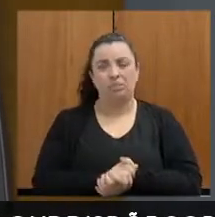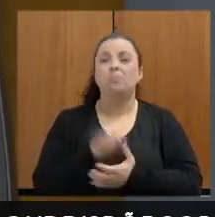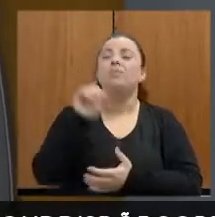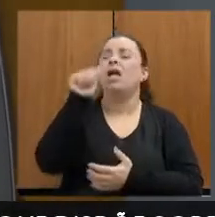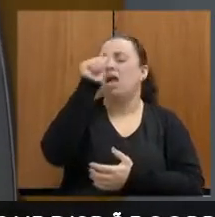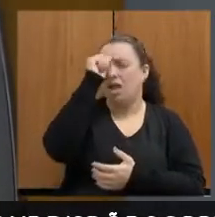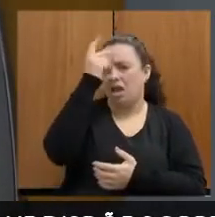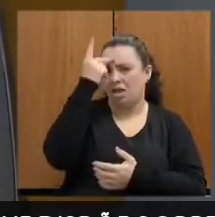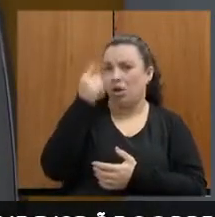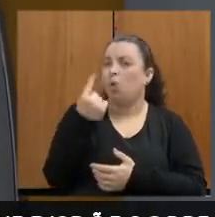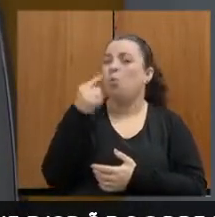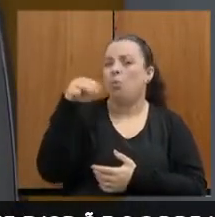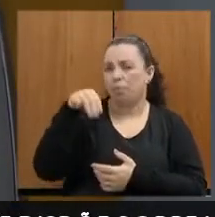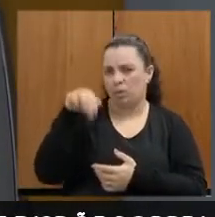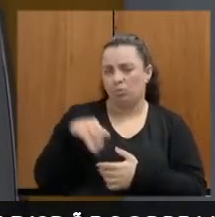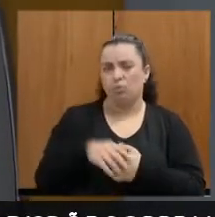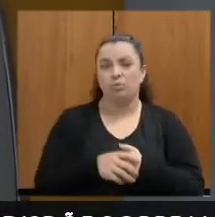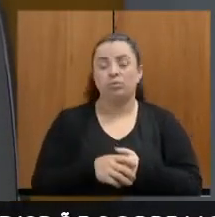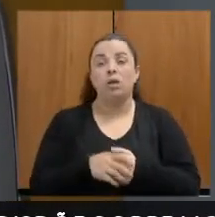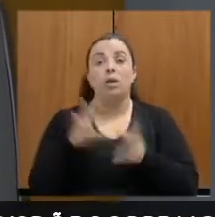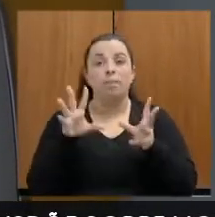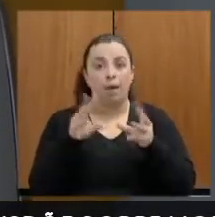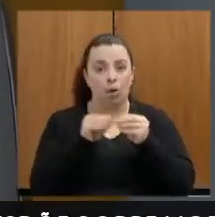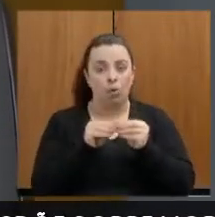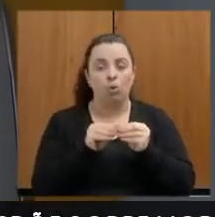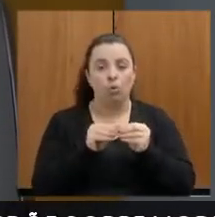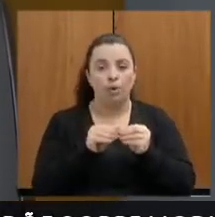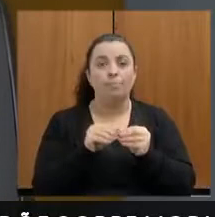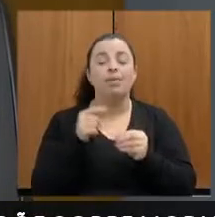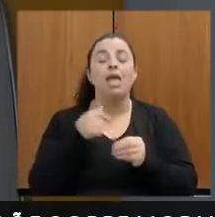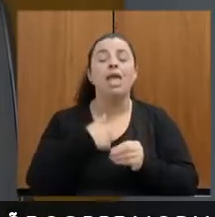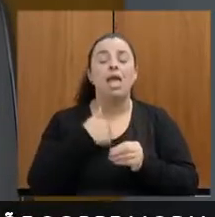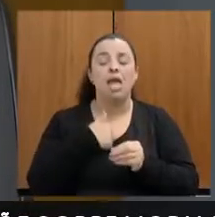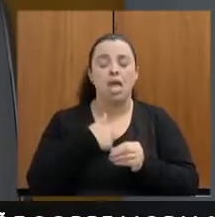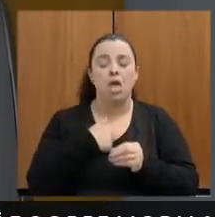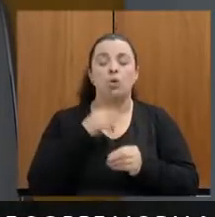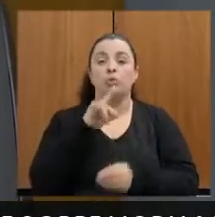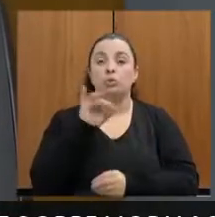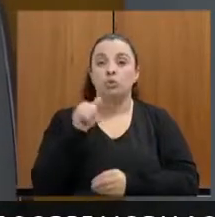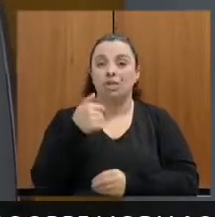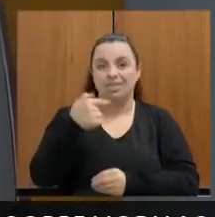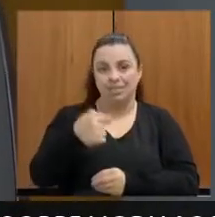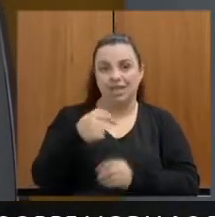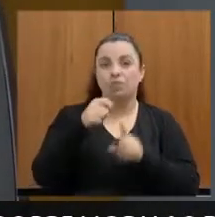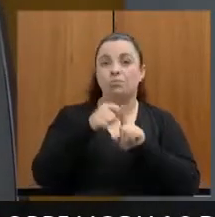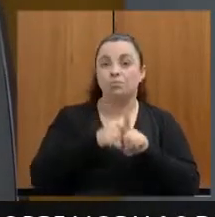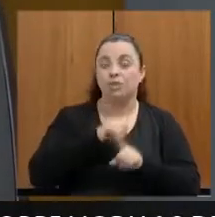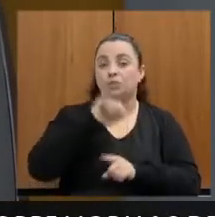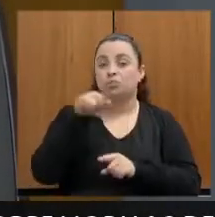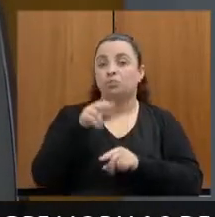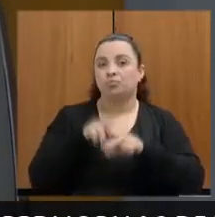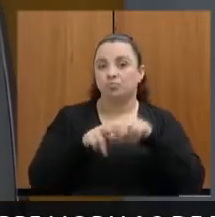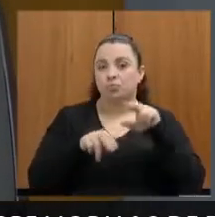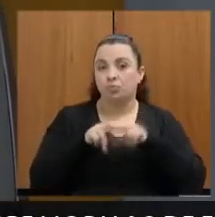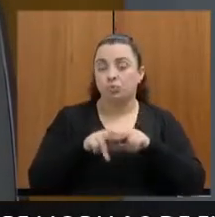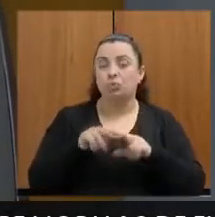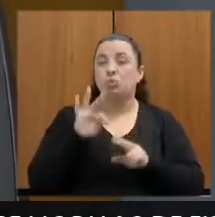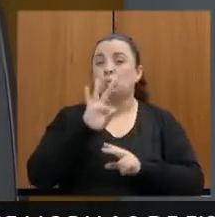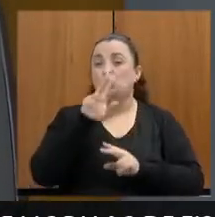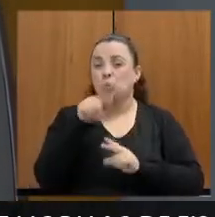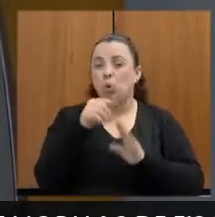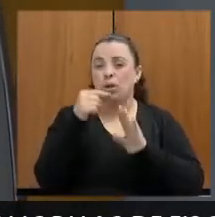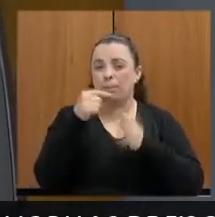o direito de minuto para concluir Presidente Eu encaminhei A então no dia sete de Junho todas essas